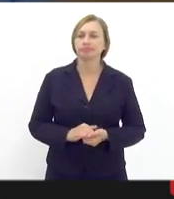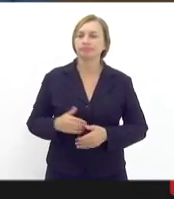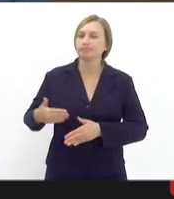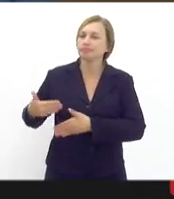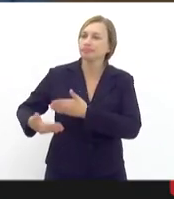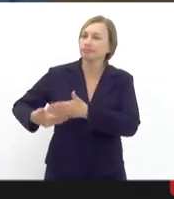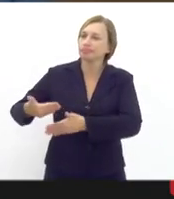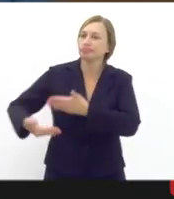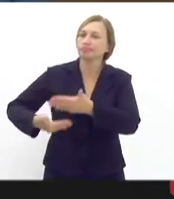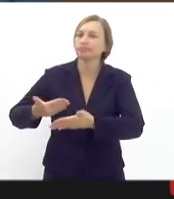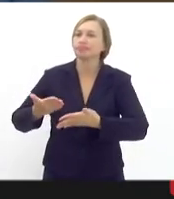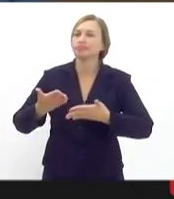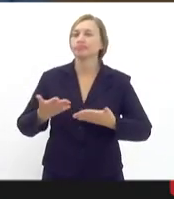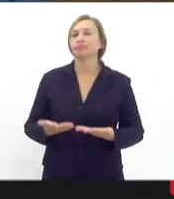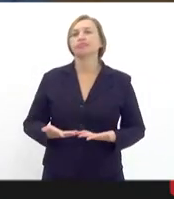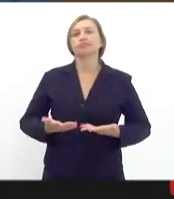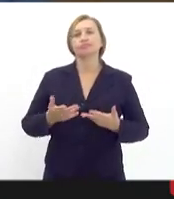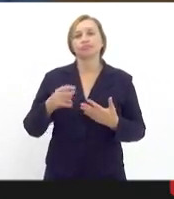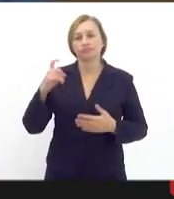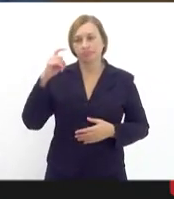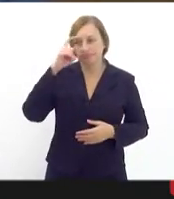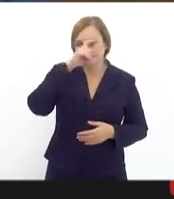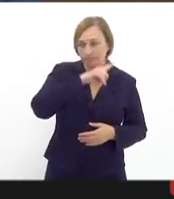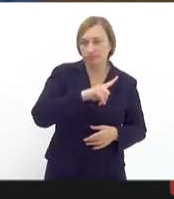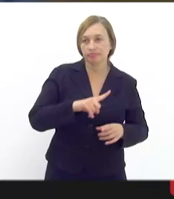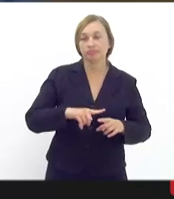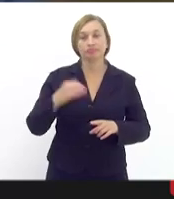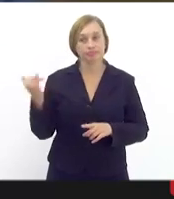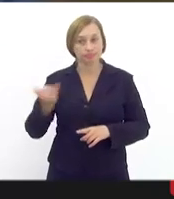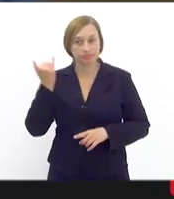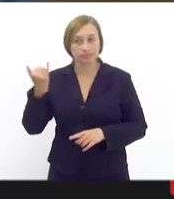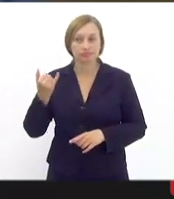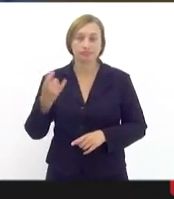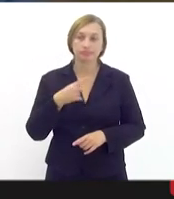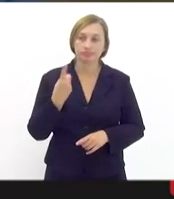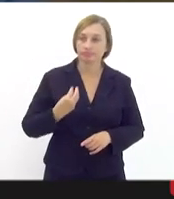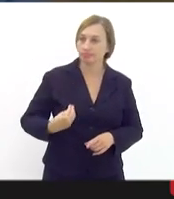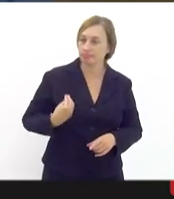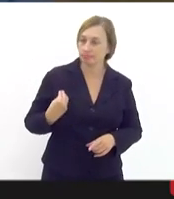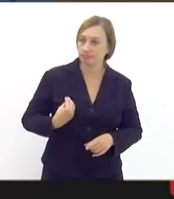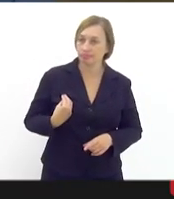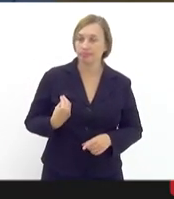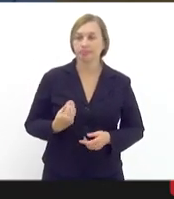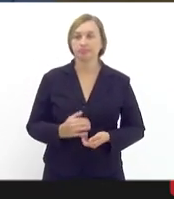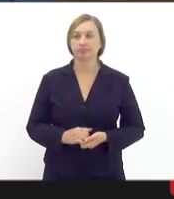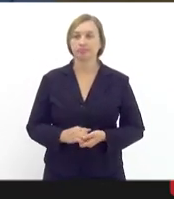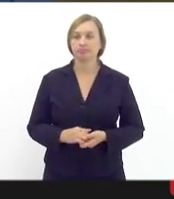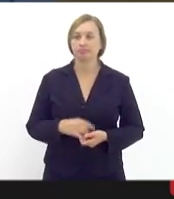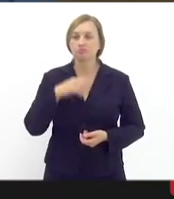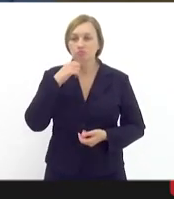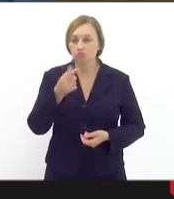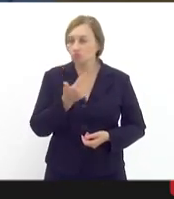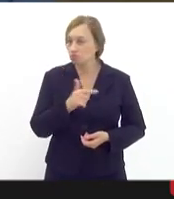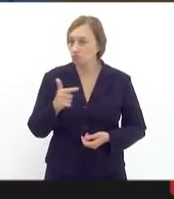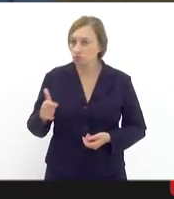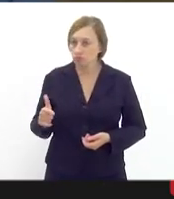processo delicado, mas é um processo importante que nós estamos vivendo. Eu não tenho a menor dúvida